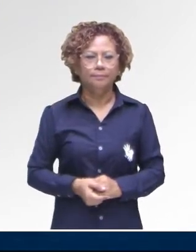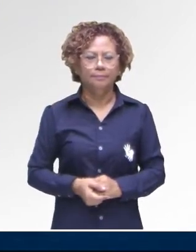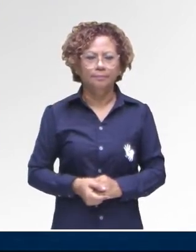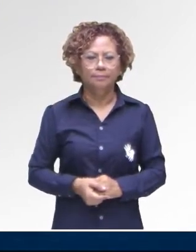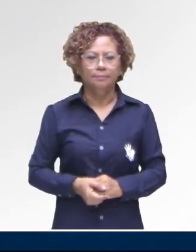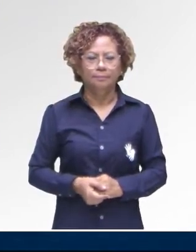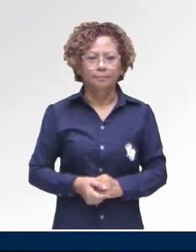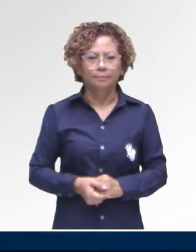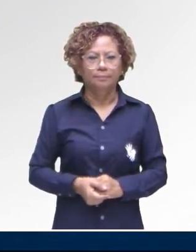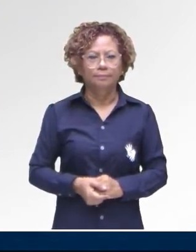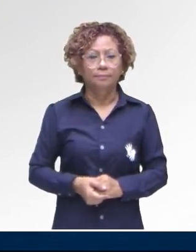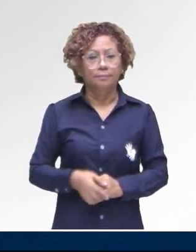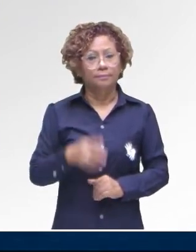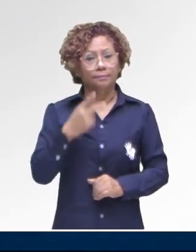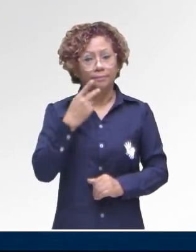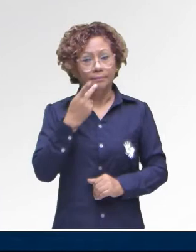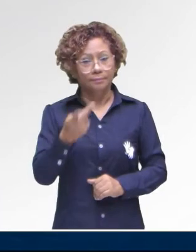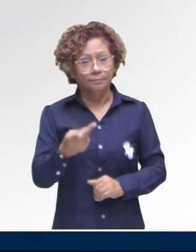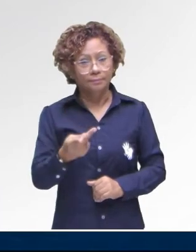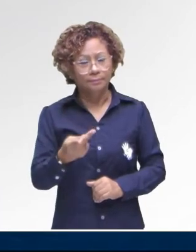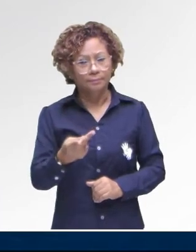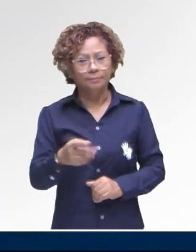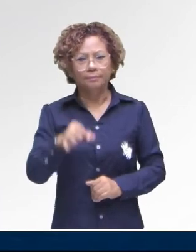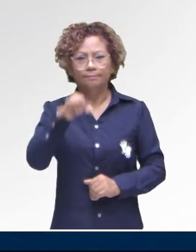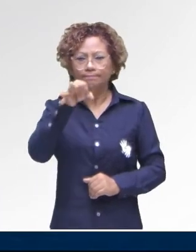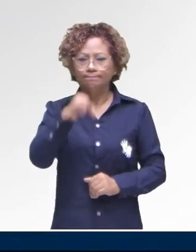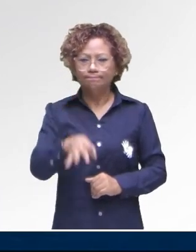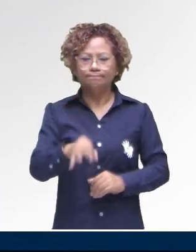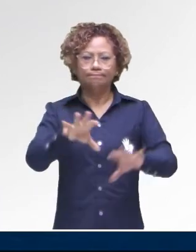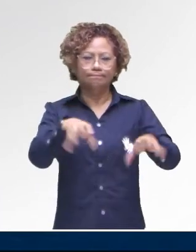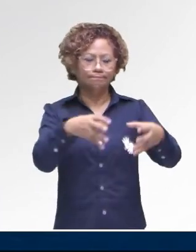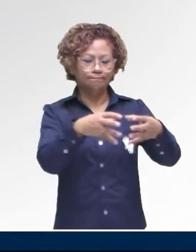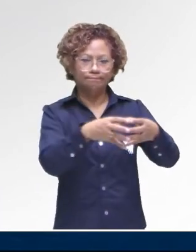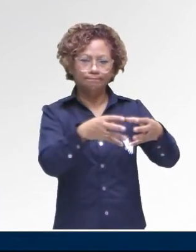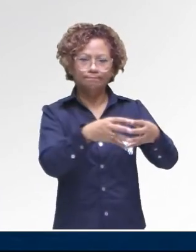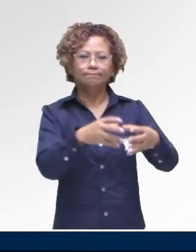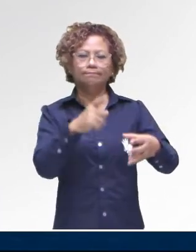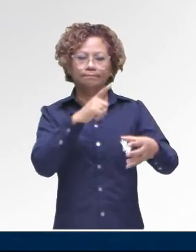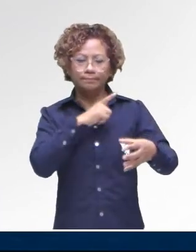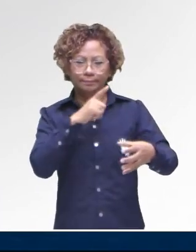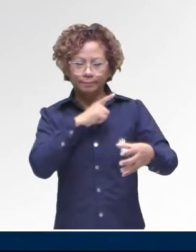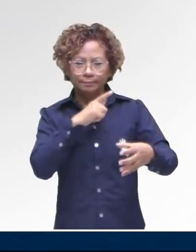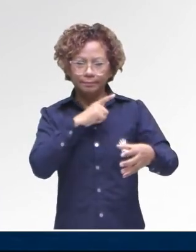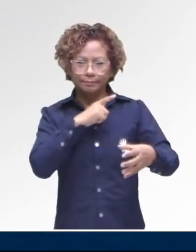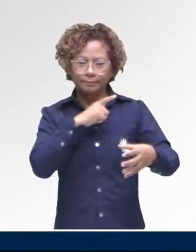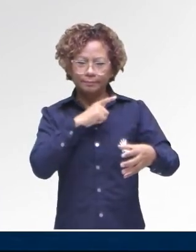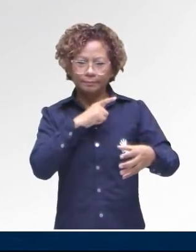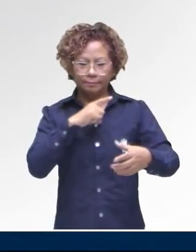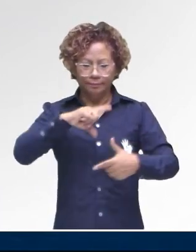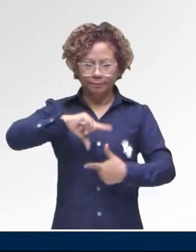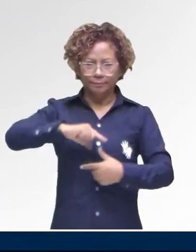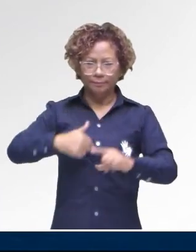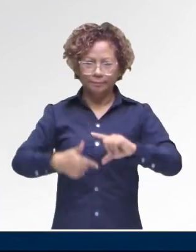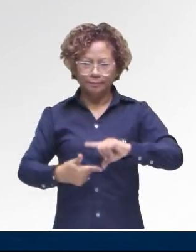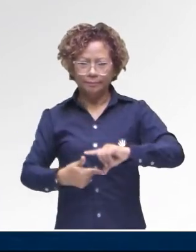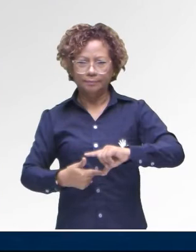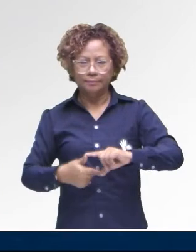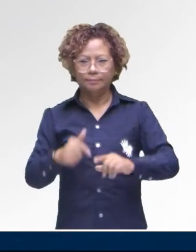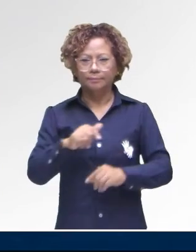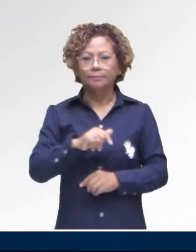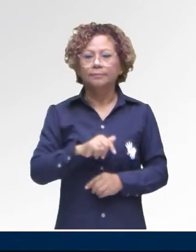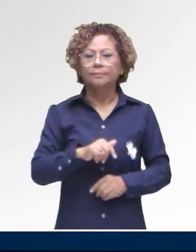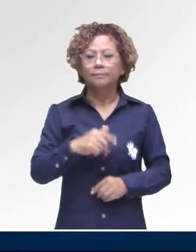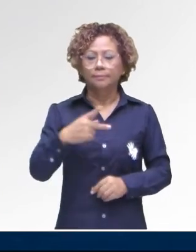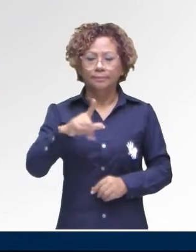Considerando as definições dos elementos que compõem a geometria plana, é falso afirmar